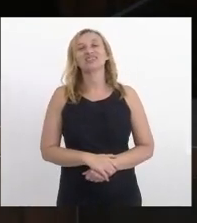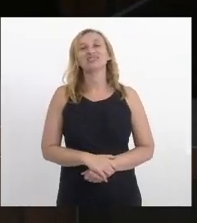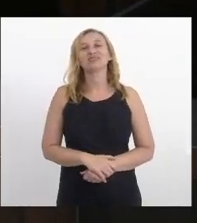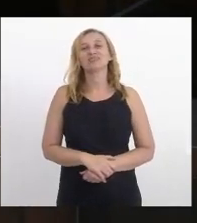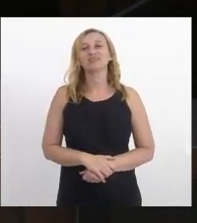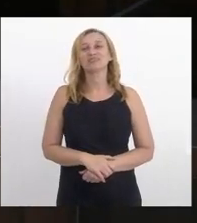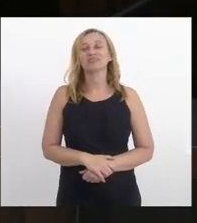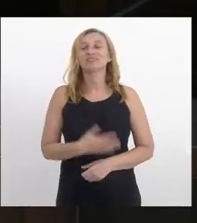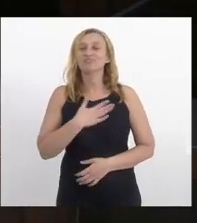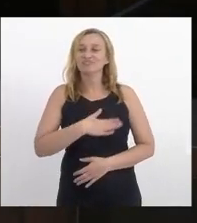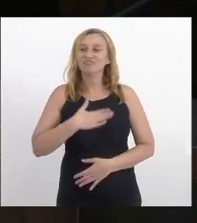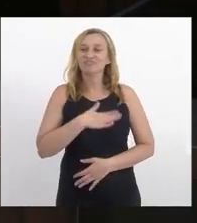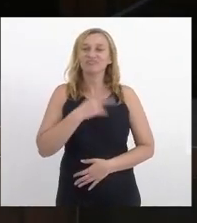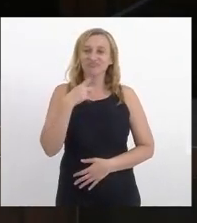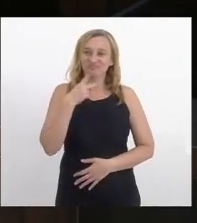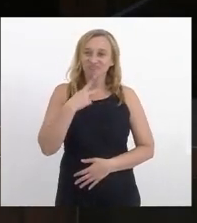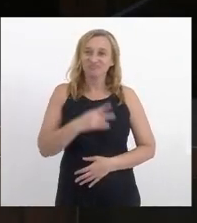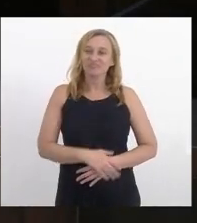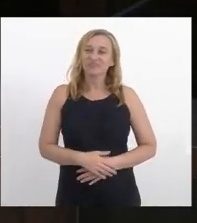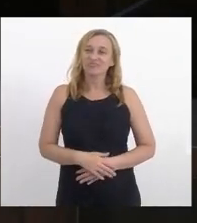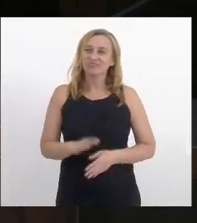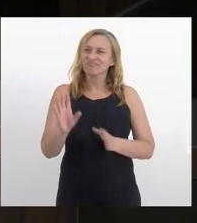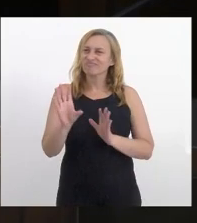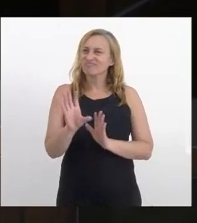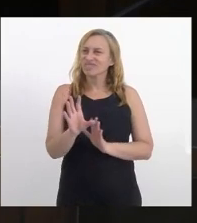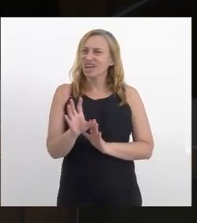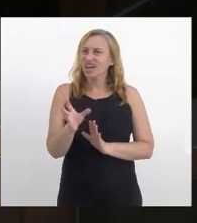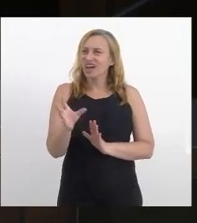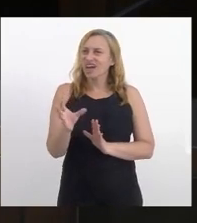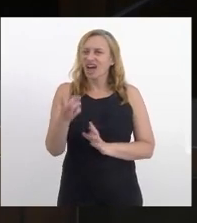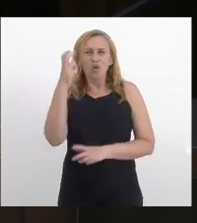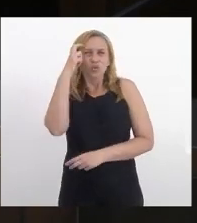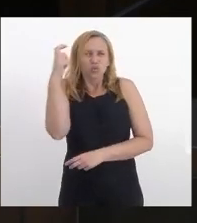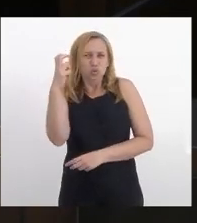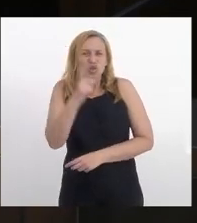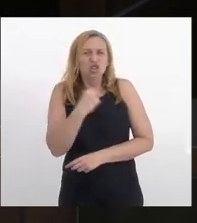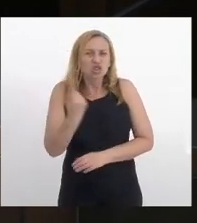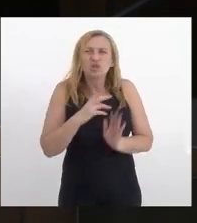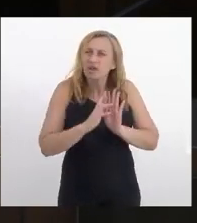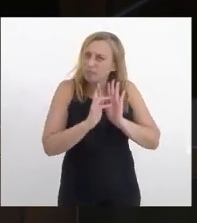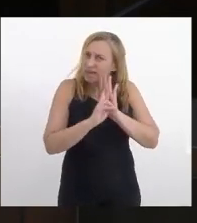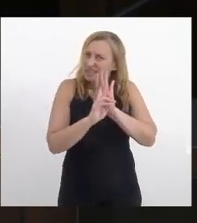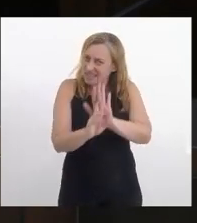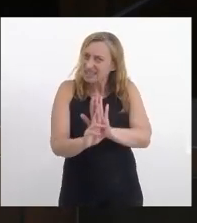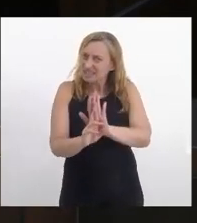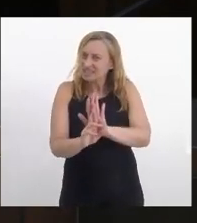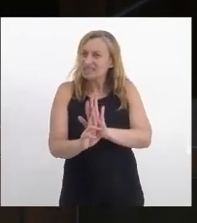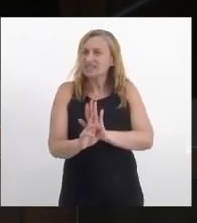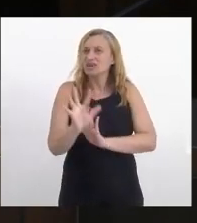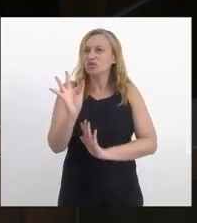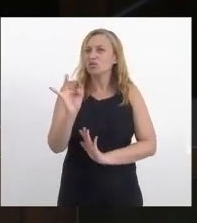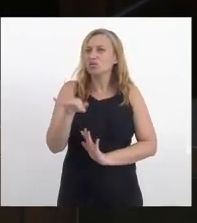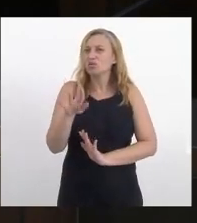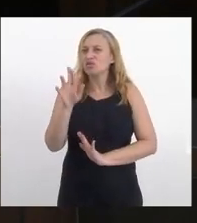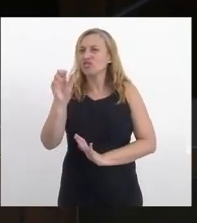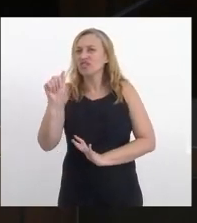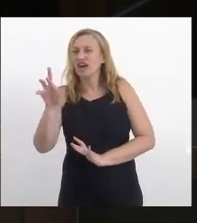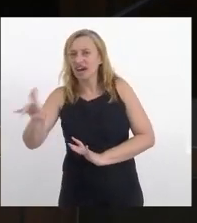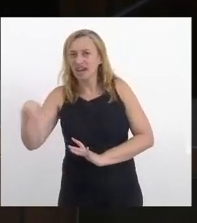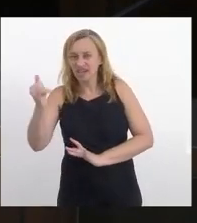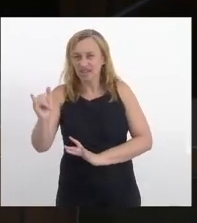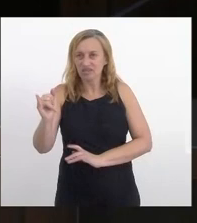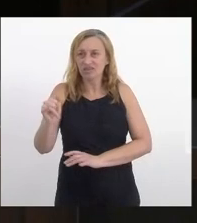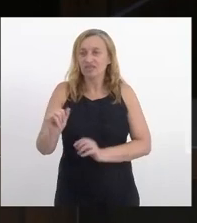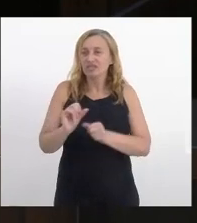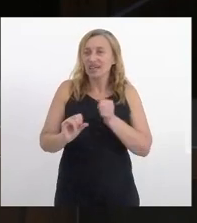Eu gostaria de dizer que a cultura, que é o que a gente representa, o que a FUNAS faz, é